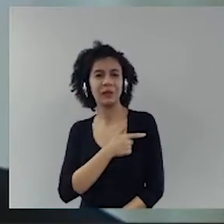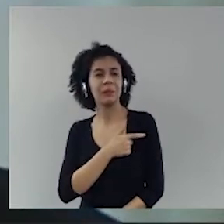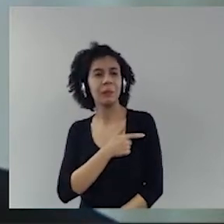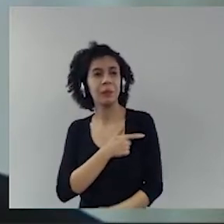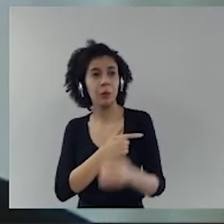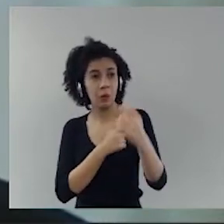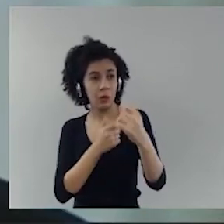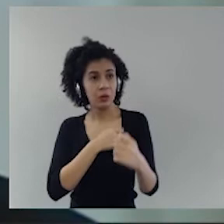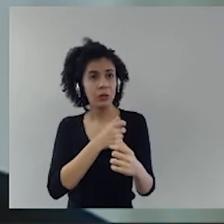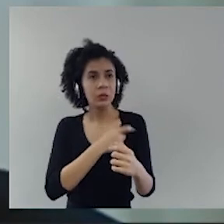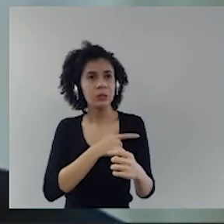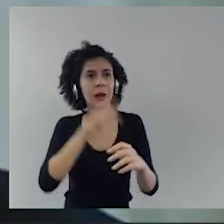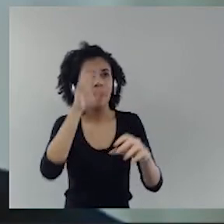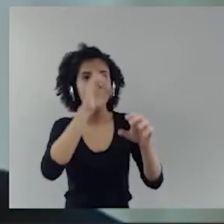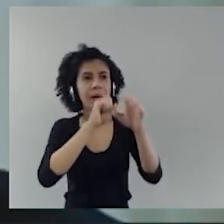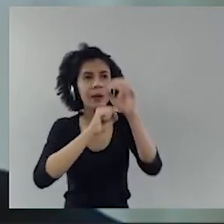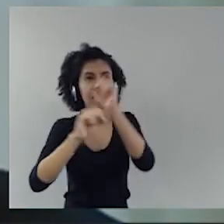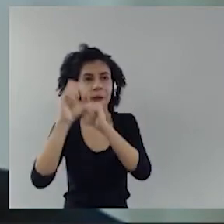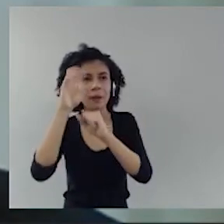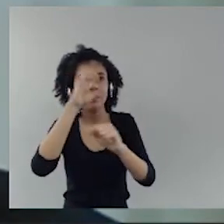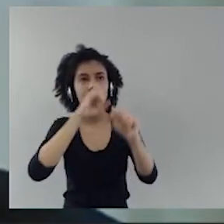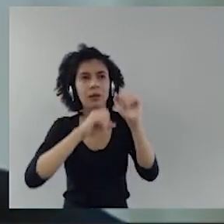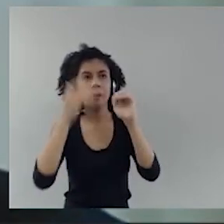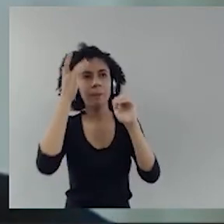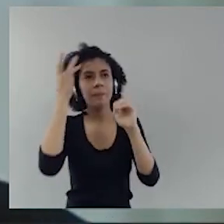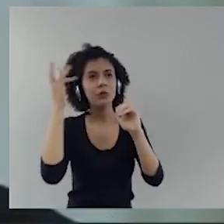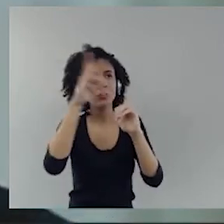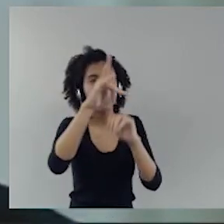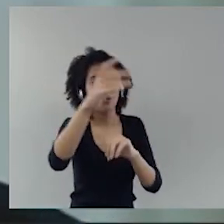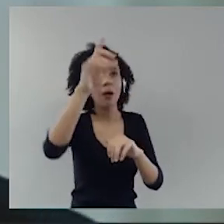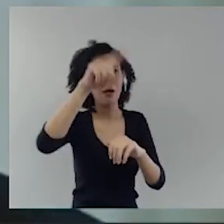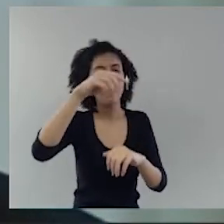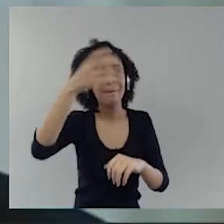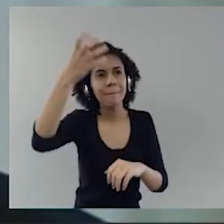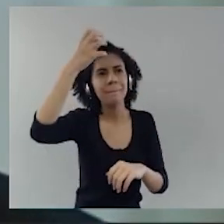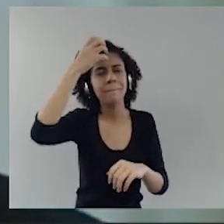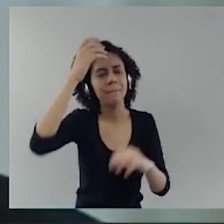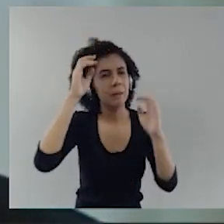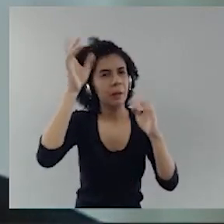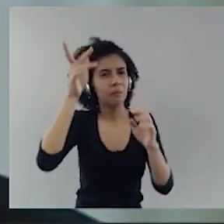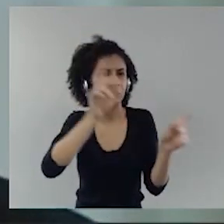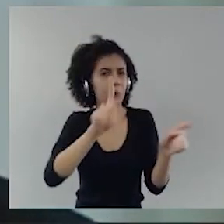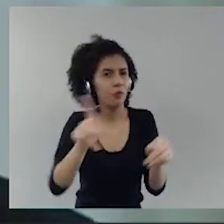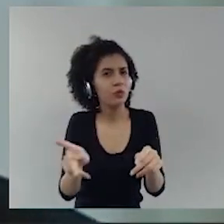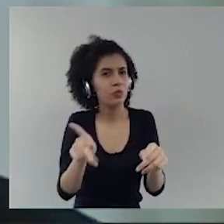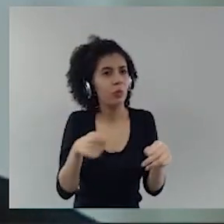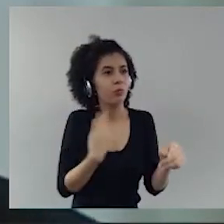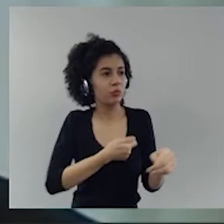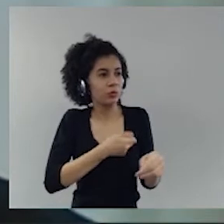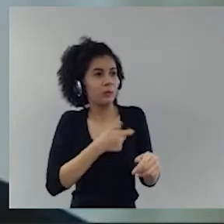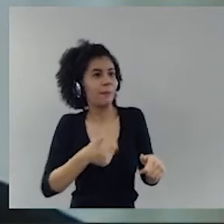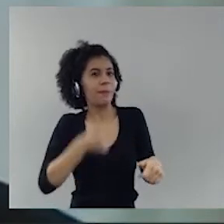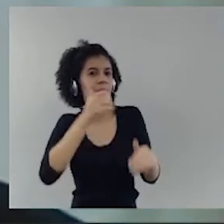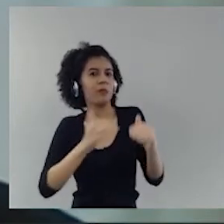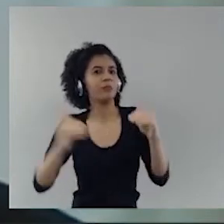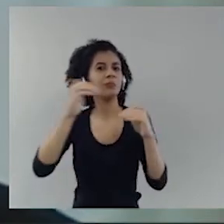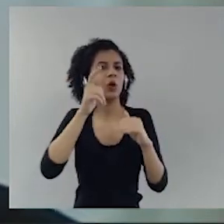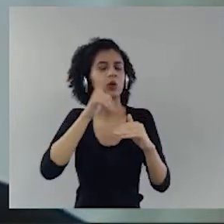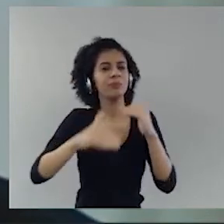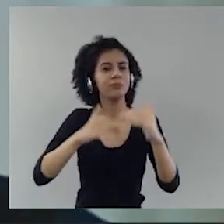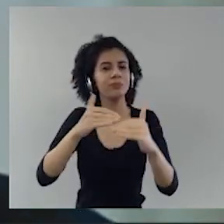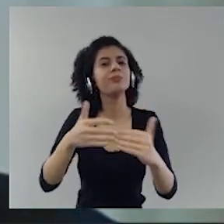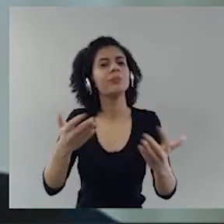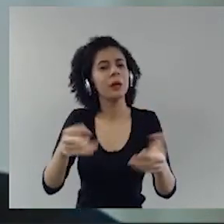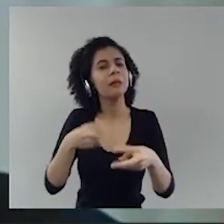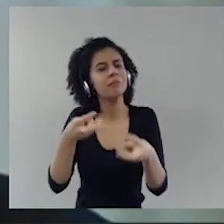superam o mestre isso aqui foi robustamente comprovado pela exposição tanto do marçal neto